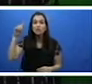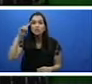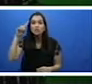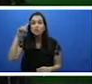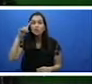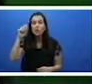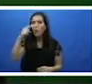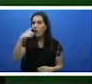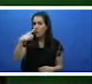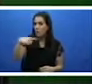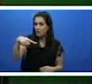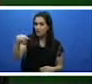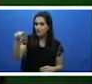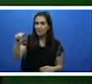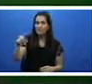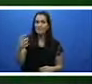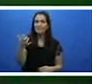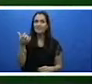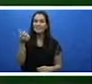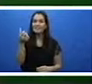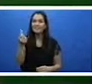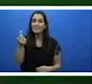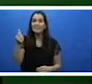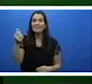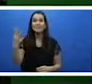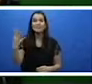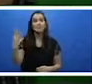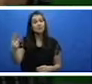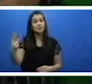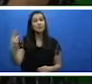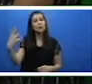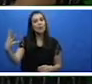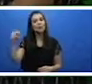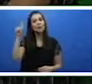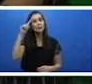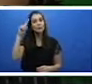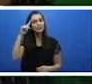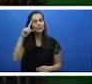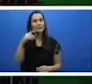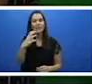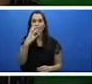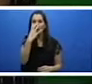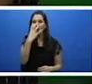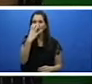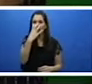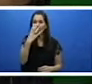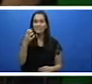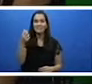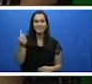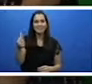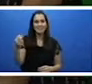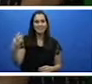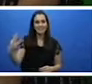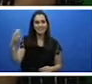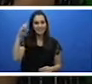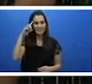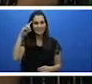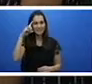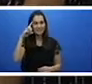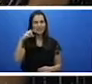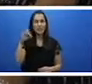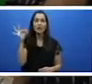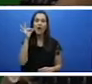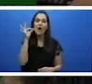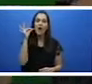elefante, 624 dias. O cachorro, 63 dias. E o camundongo,